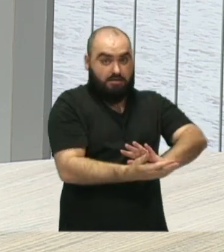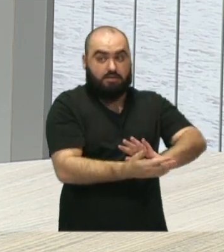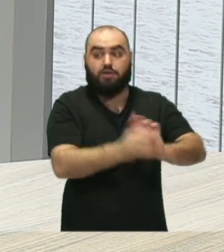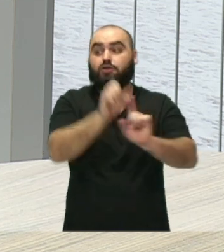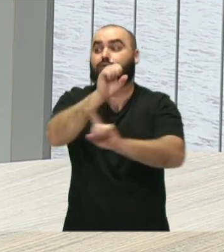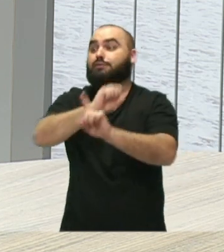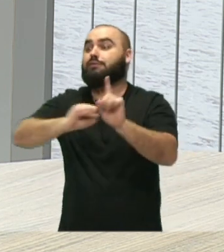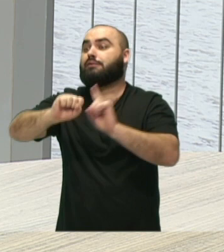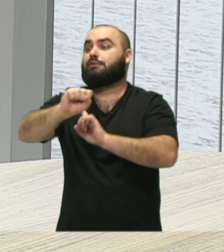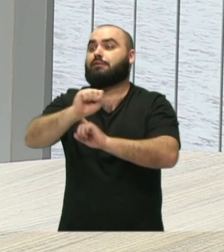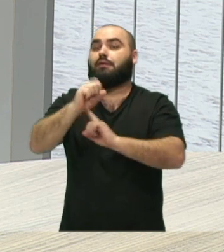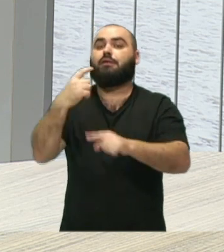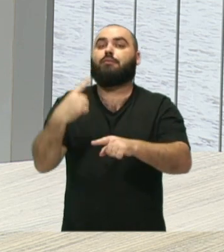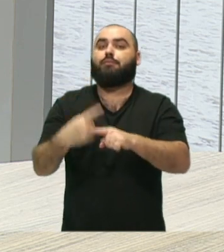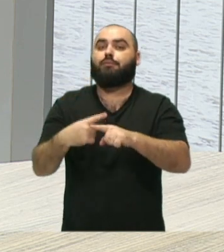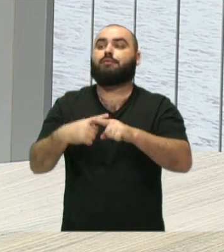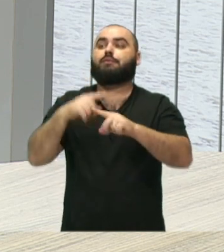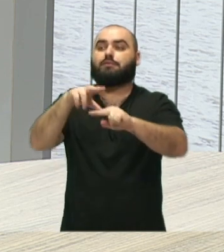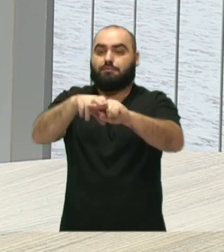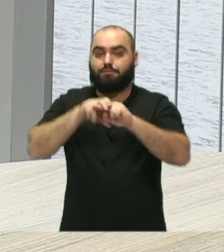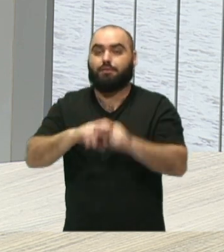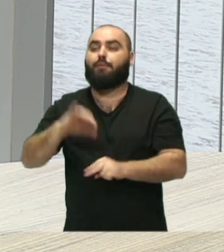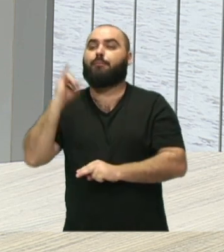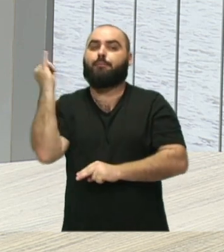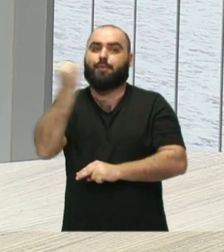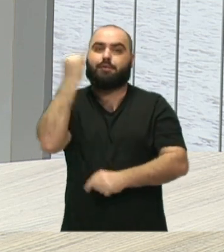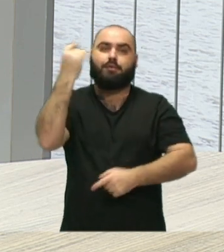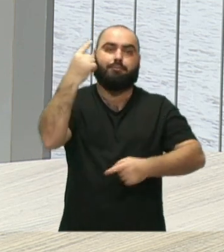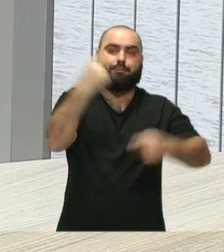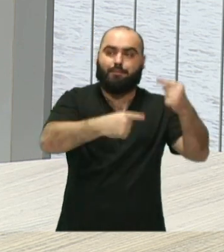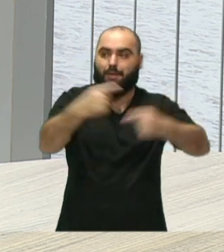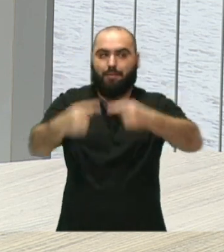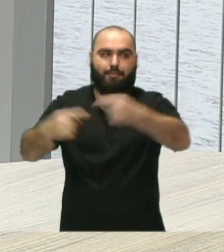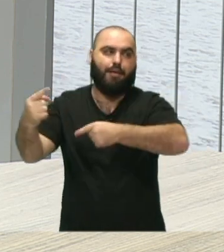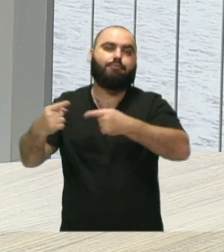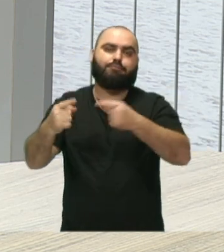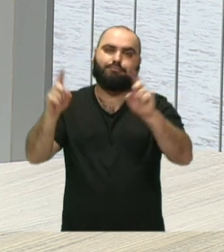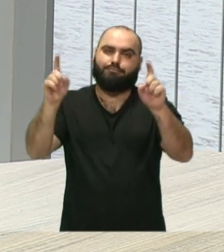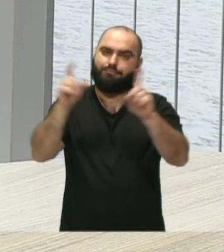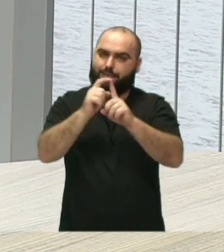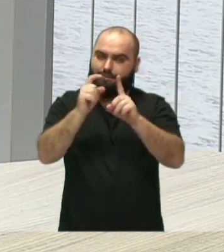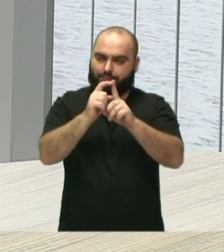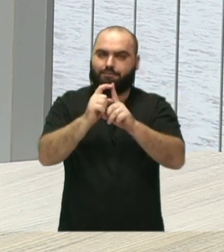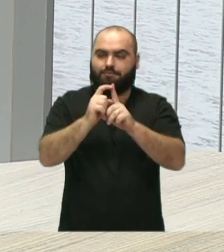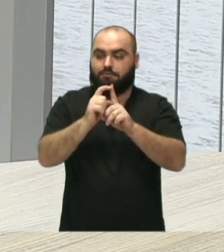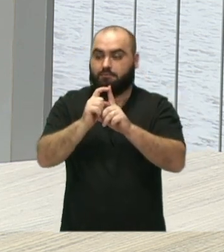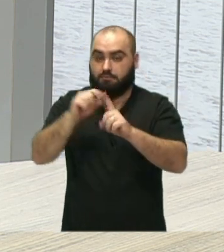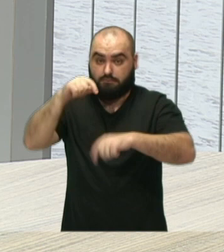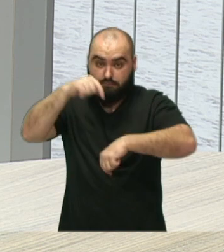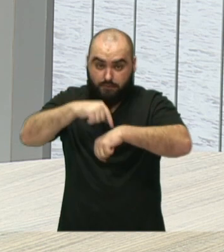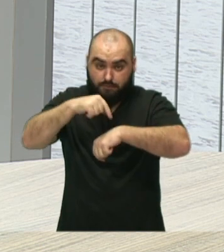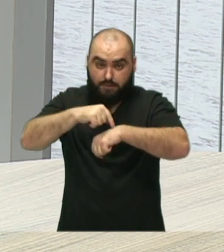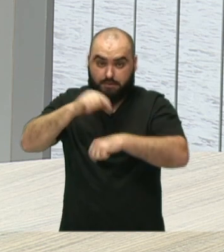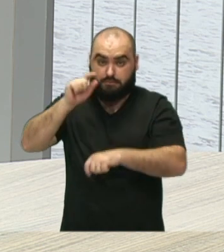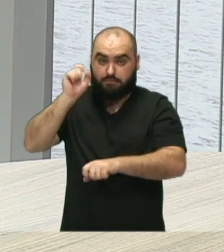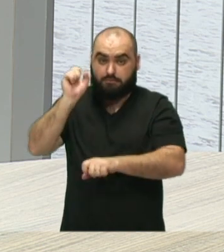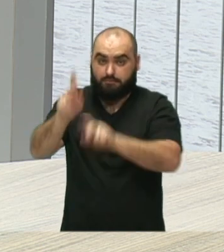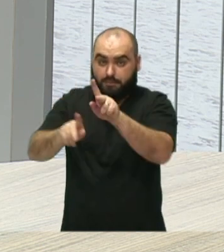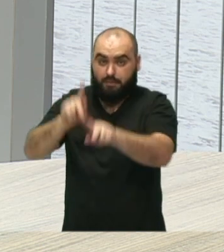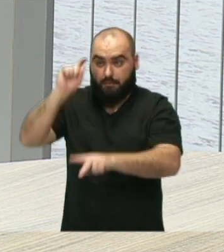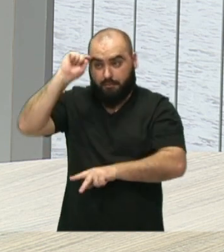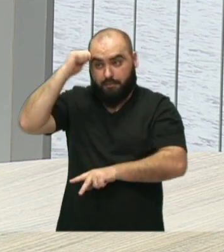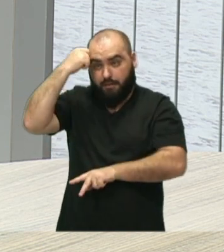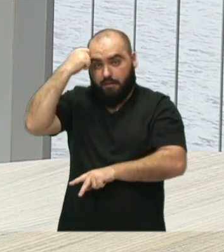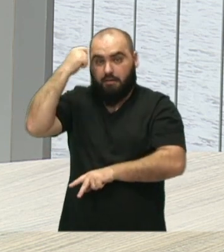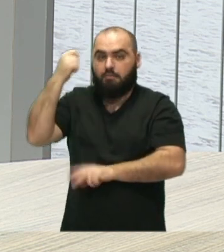que é tão importante a gente discutir. É importante discutir preconceito, mas é mais eficiente, nesse momento, o povo preto, discutir racismo. Quando a